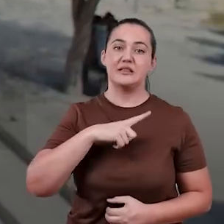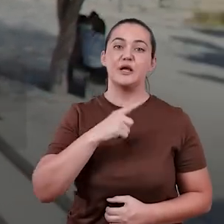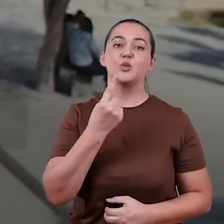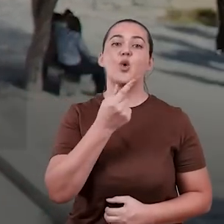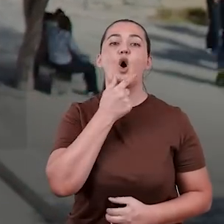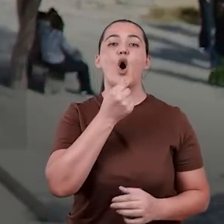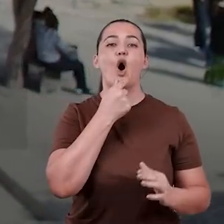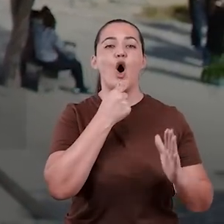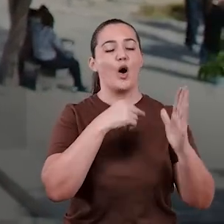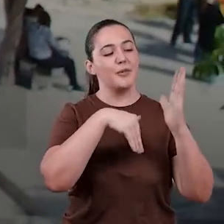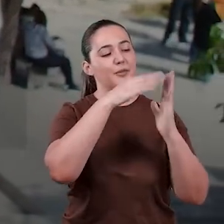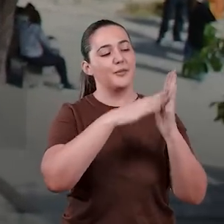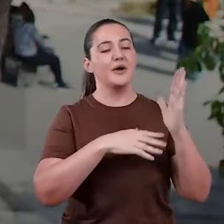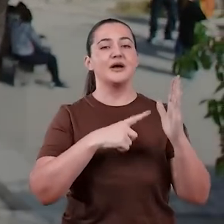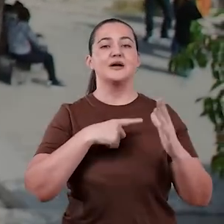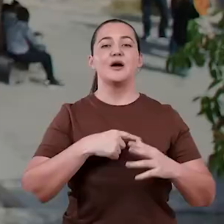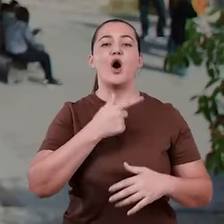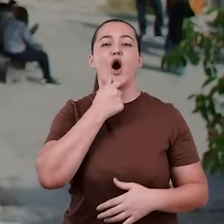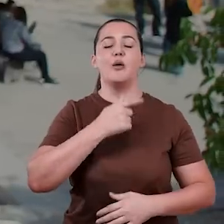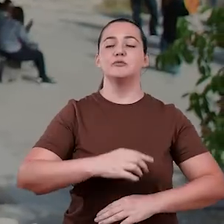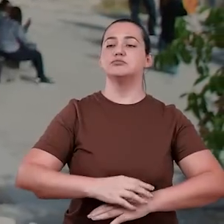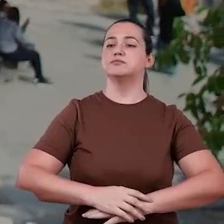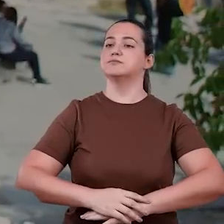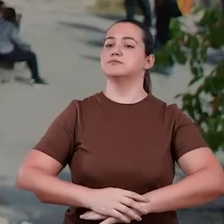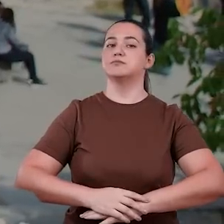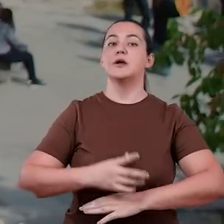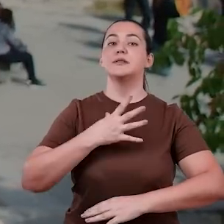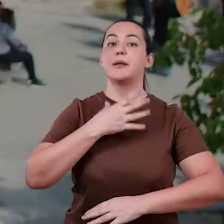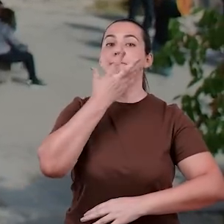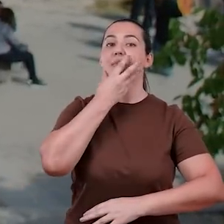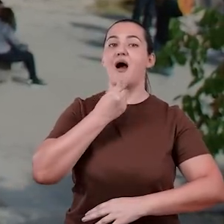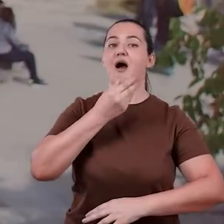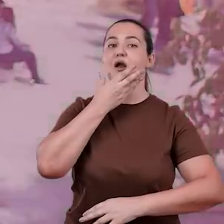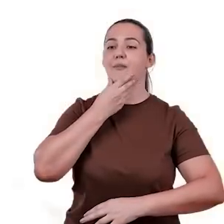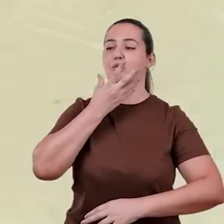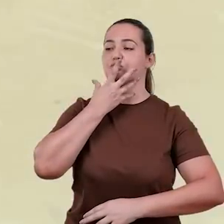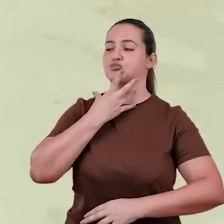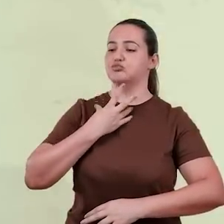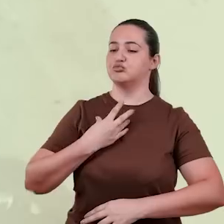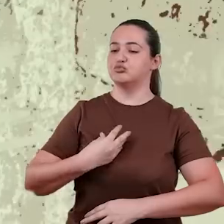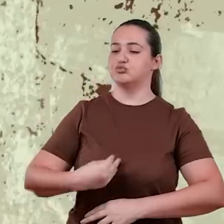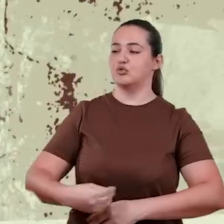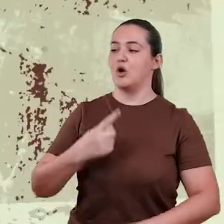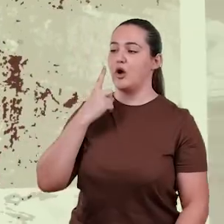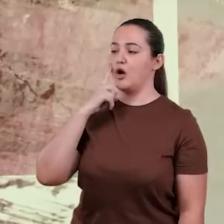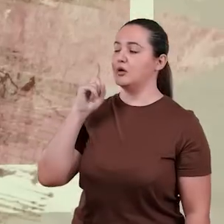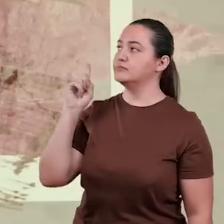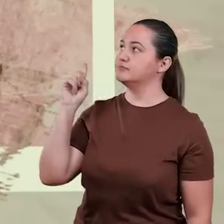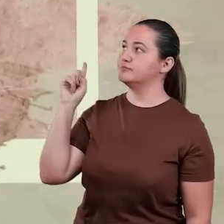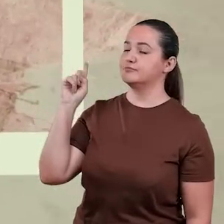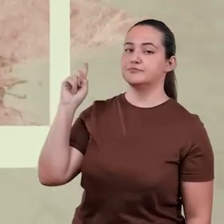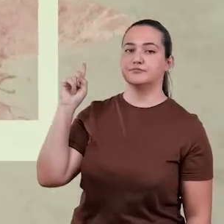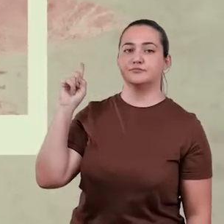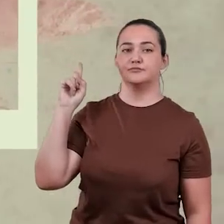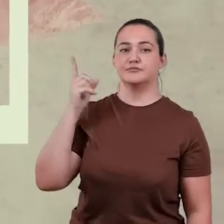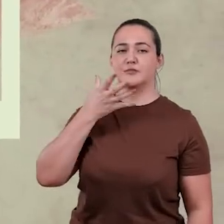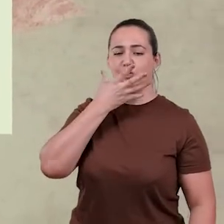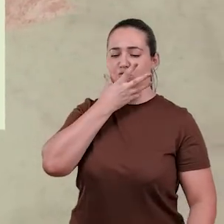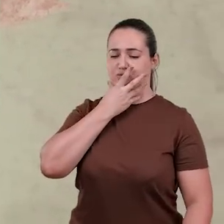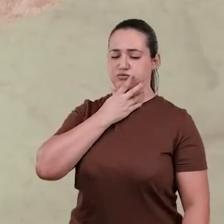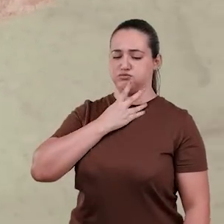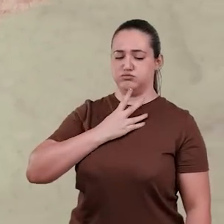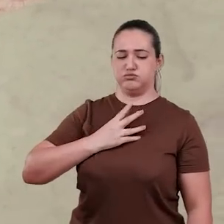aqui um homem com uma barba longa, branca, que vai até embaixo. é o famoso Santo Onofre.